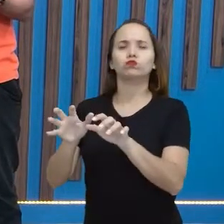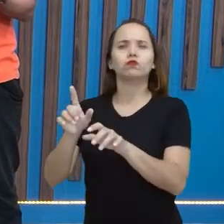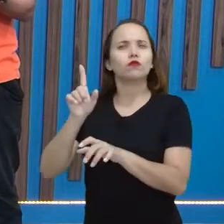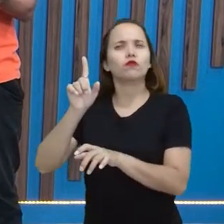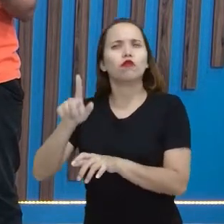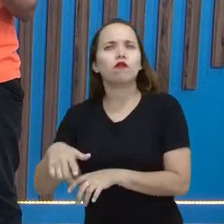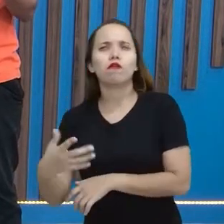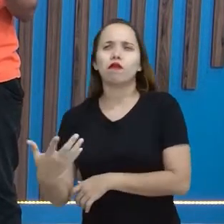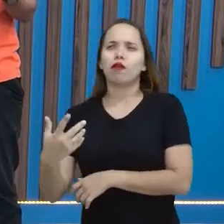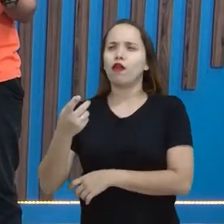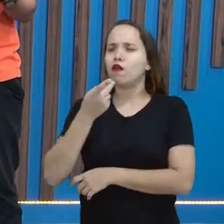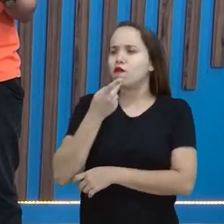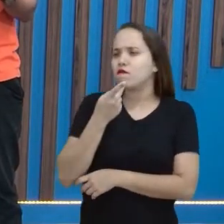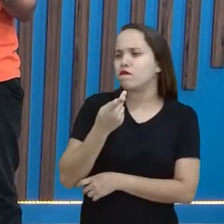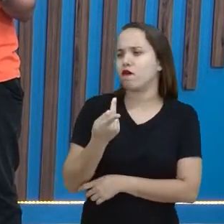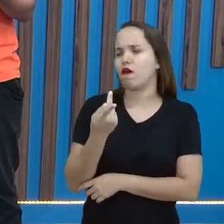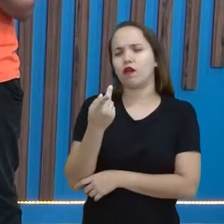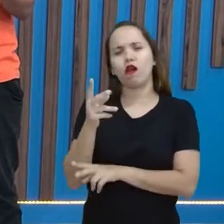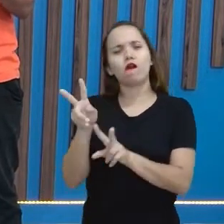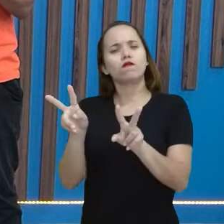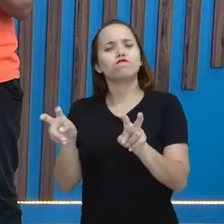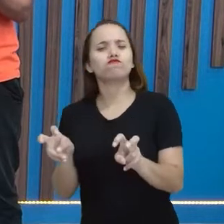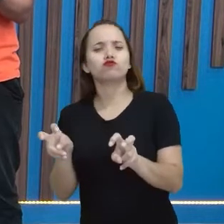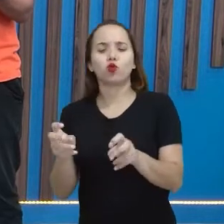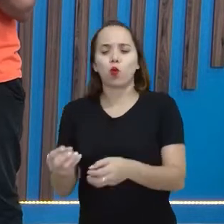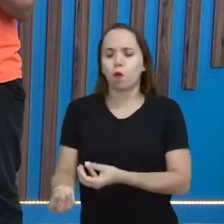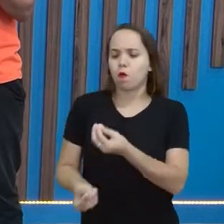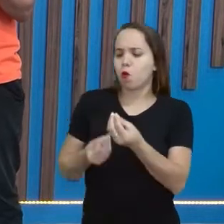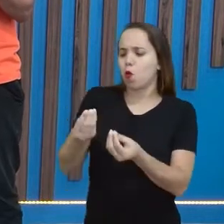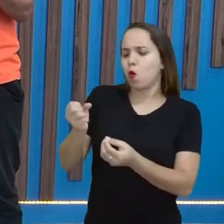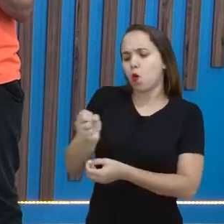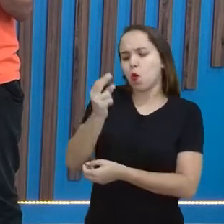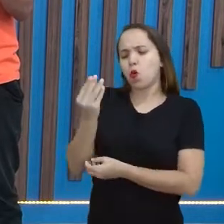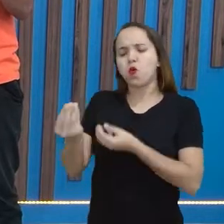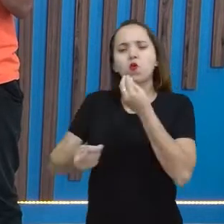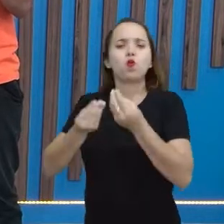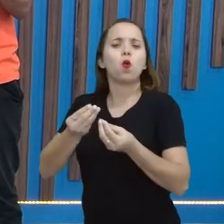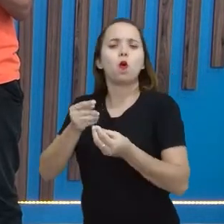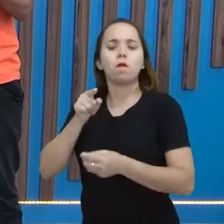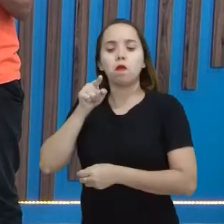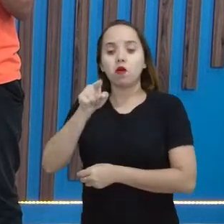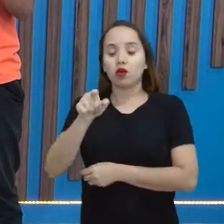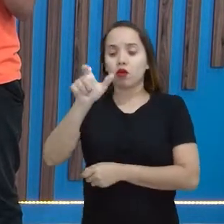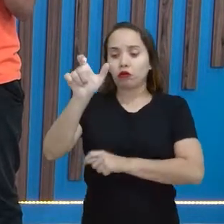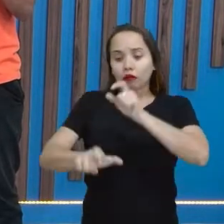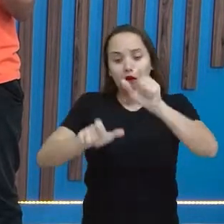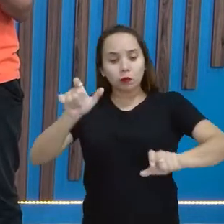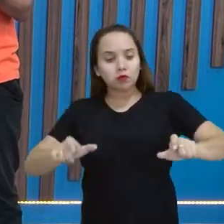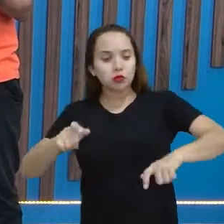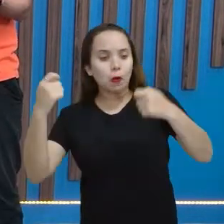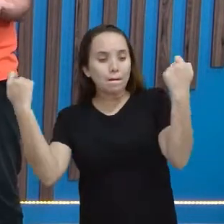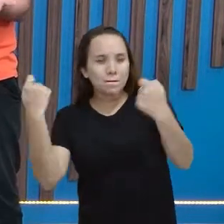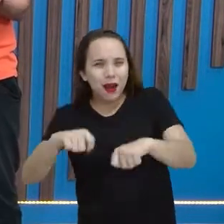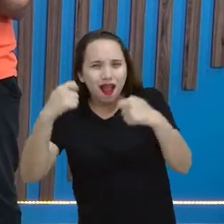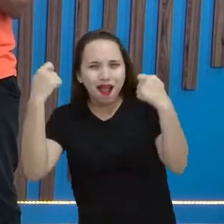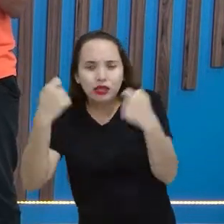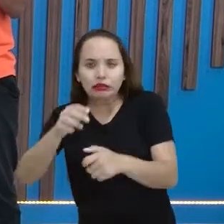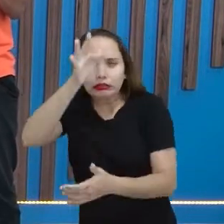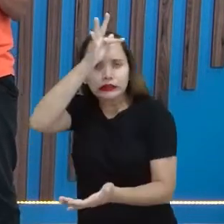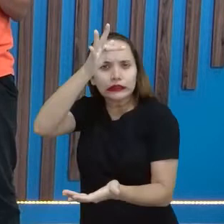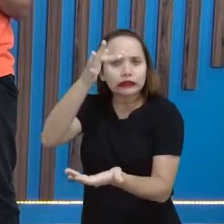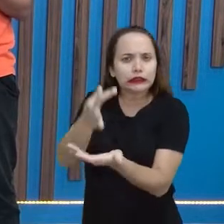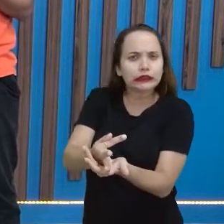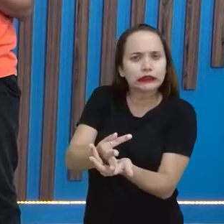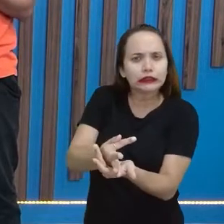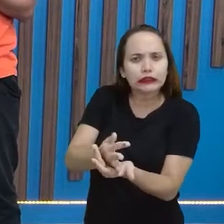sentido a gente dizer o que ou como uma pessoa deve acreditar ou em que ela deve acreditar nos seus